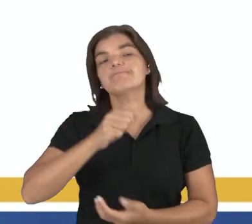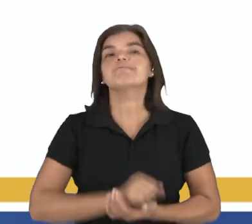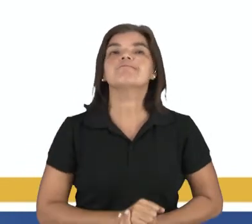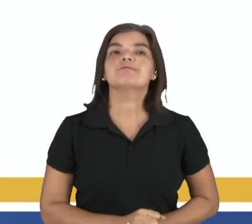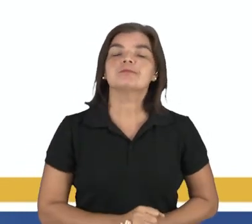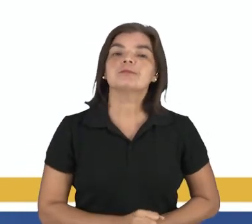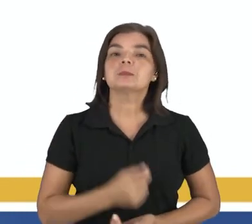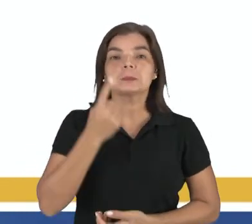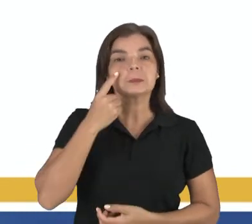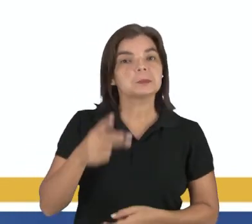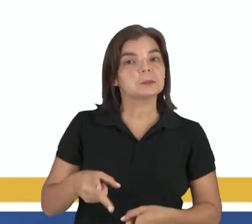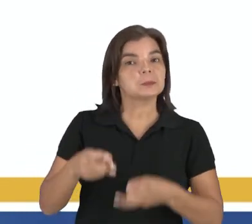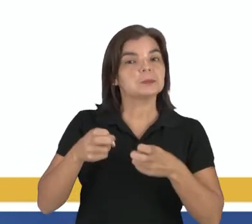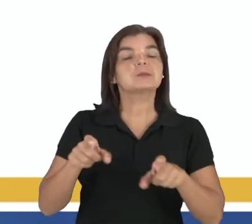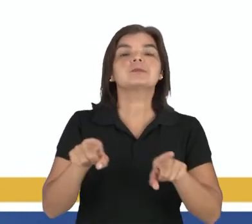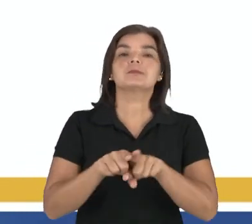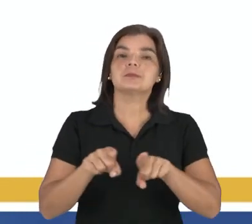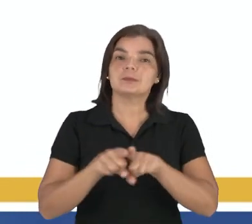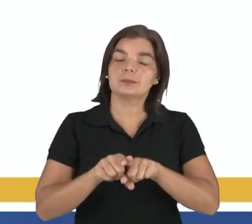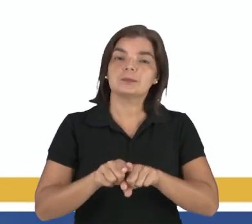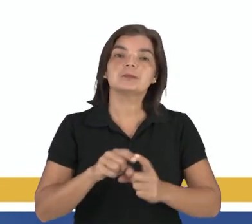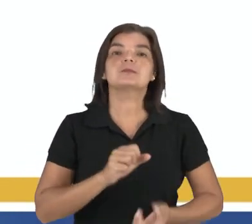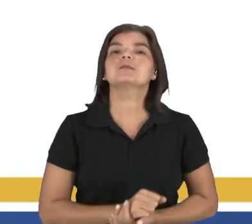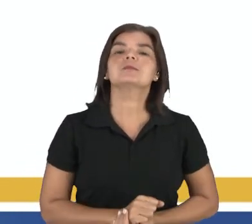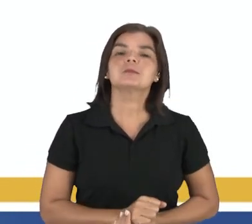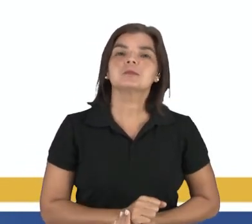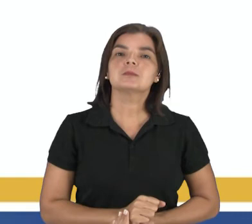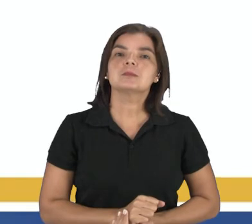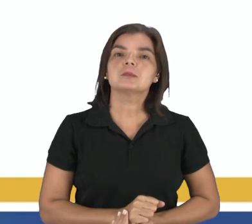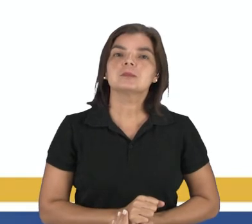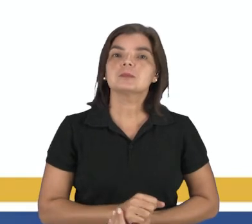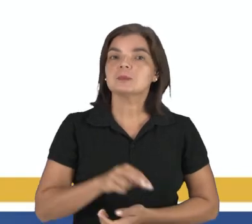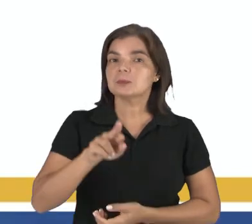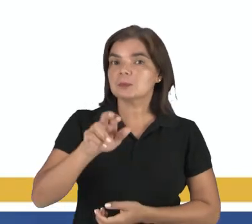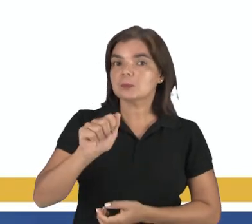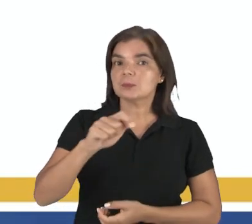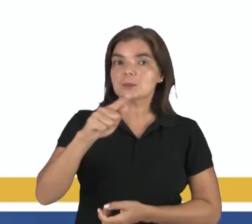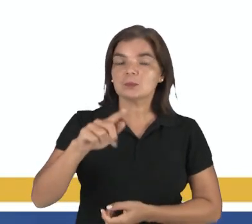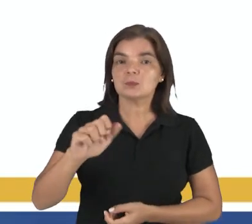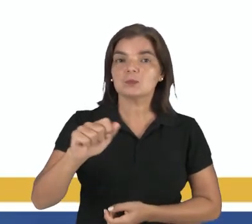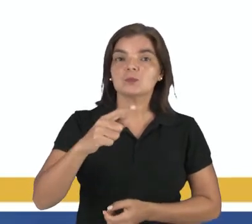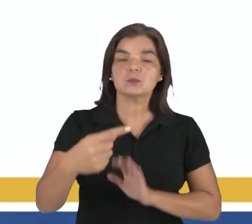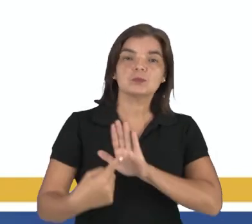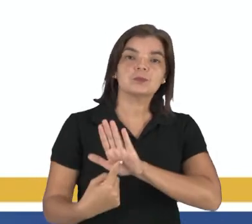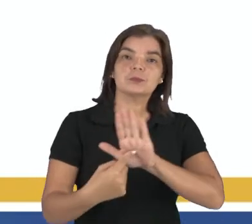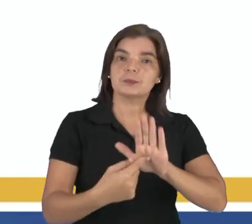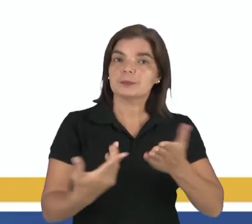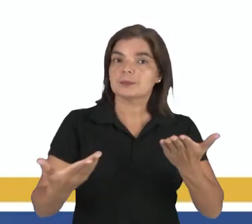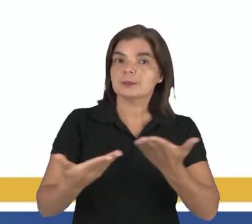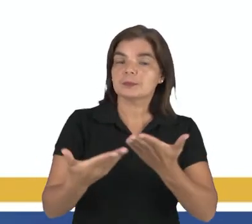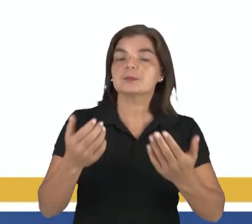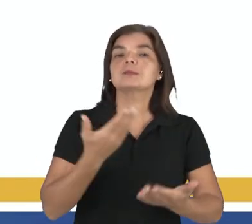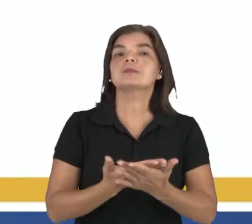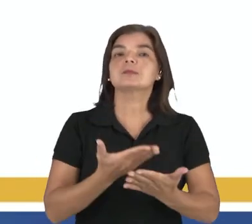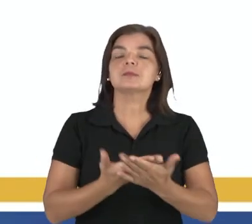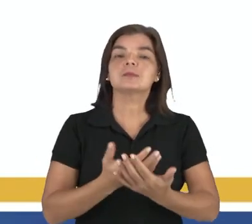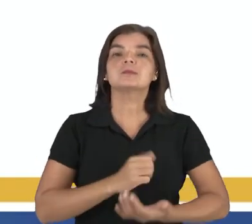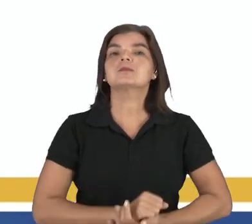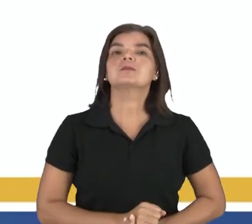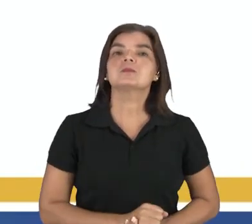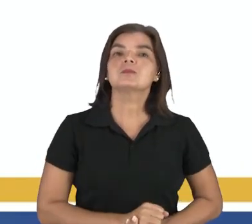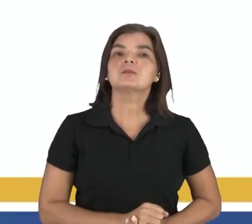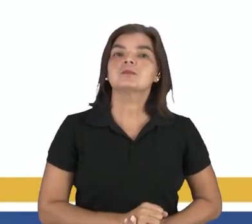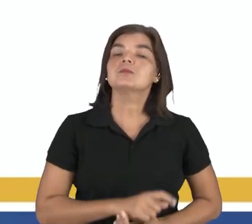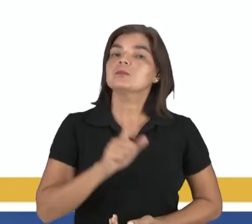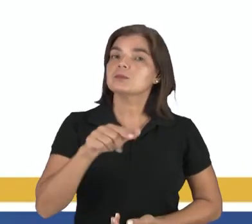aí que essas situações das razão apresentada aqui nessa aula,